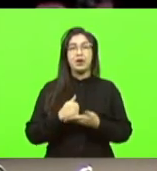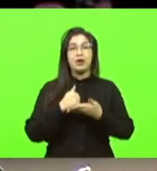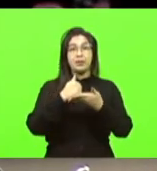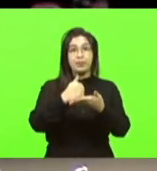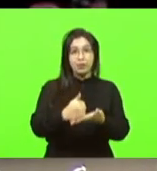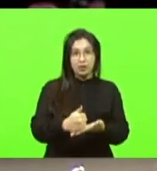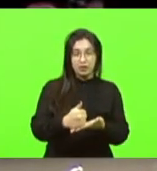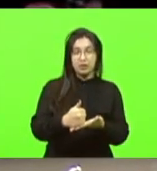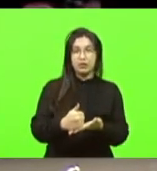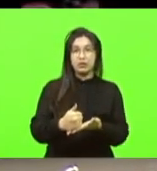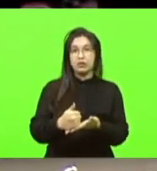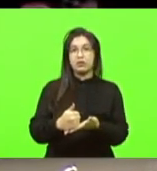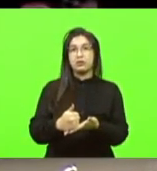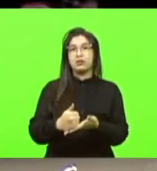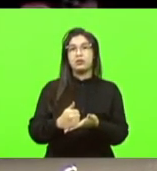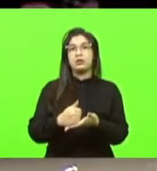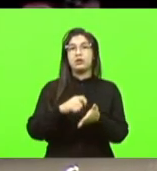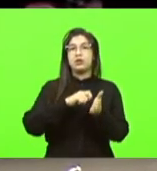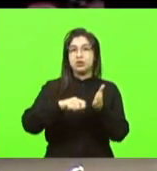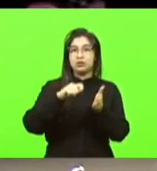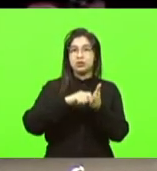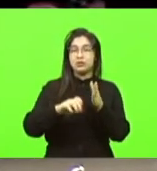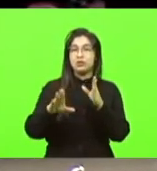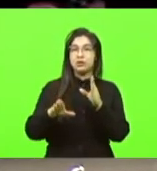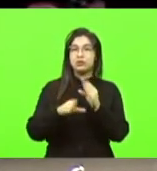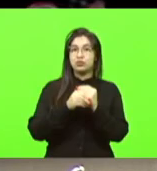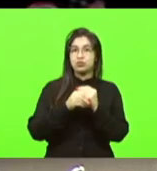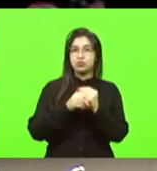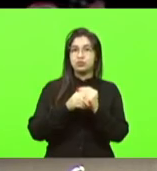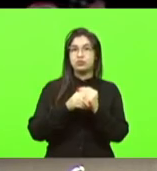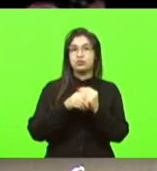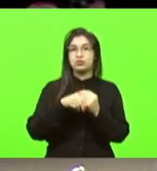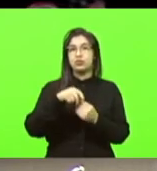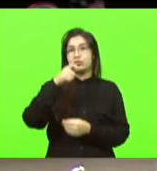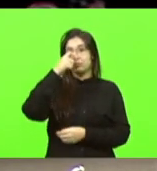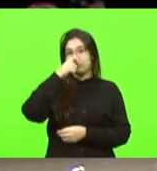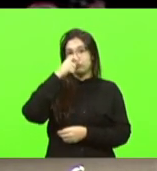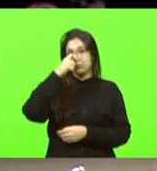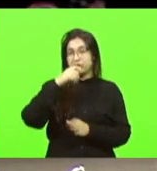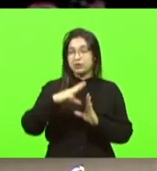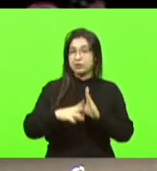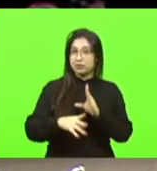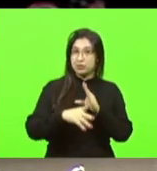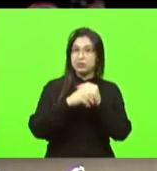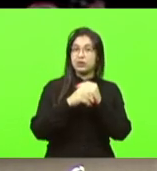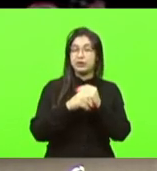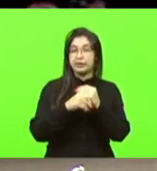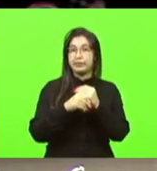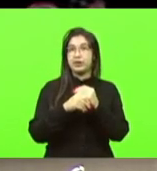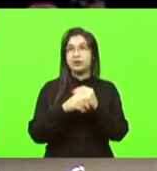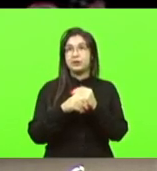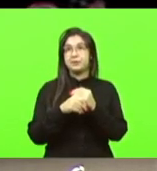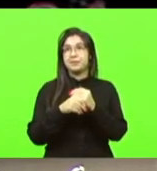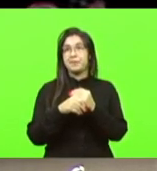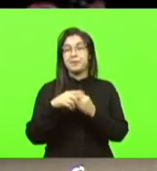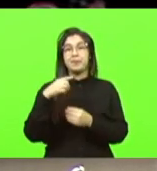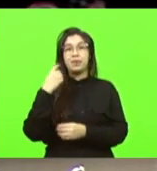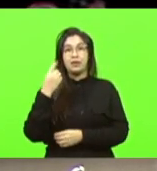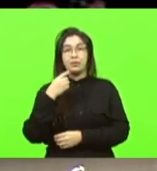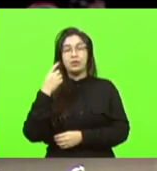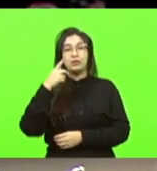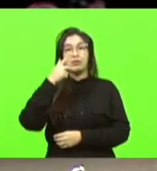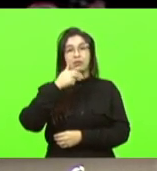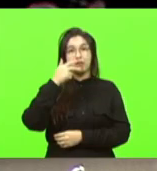subscrever esta emenda juntamente com deputado Maurício Deputado Kennedy Nunes